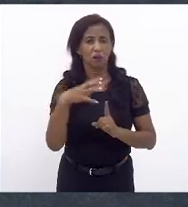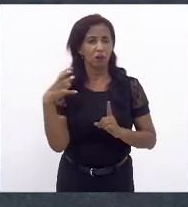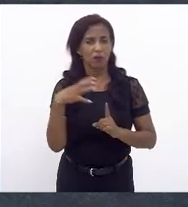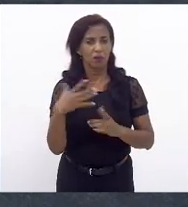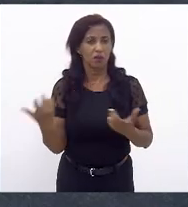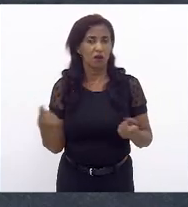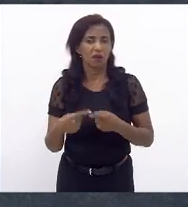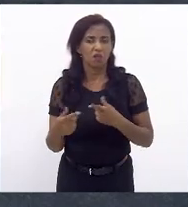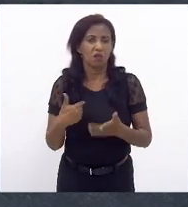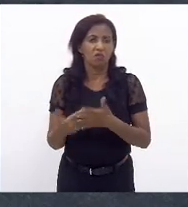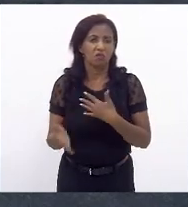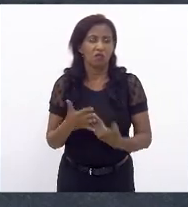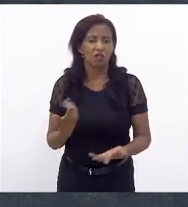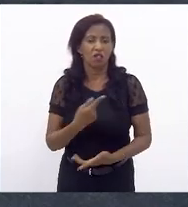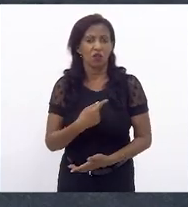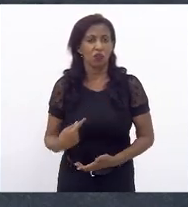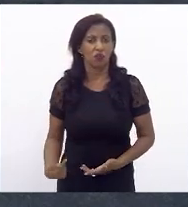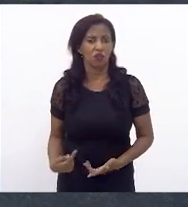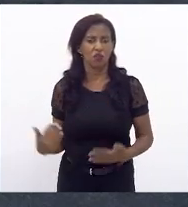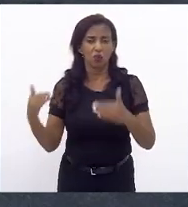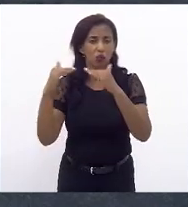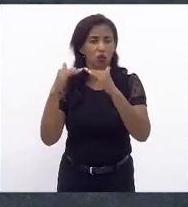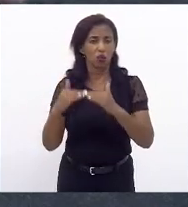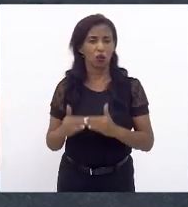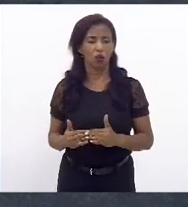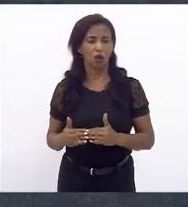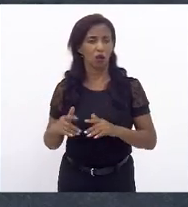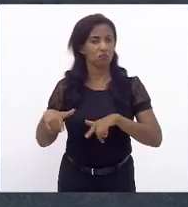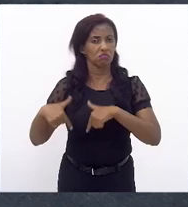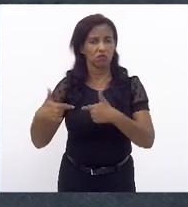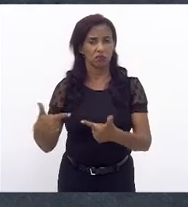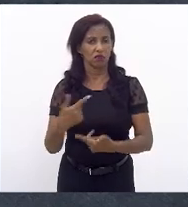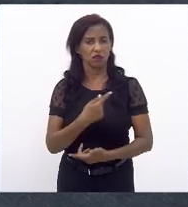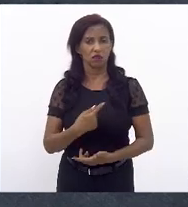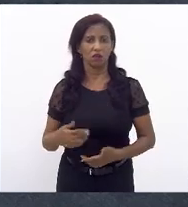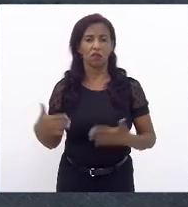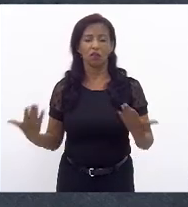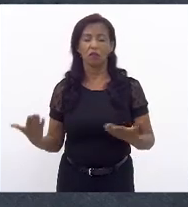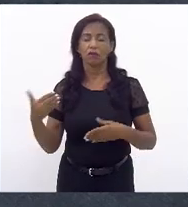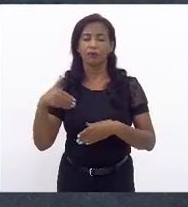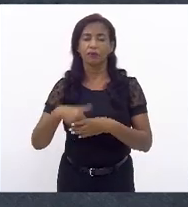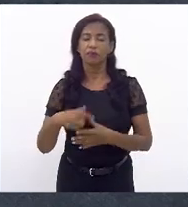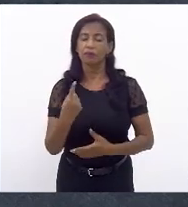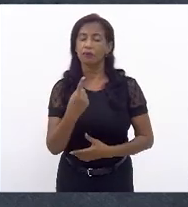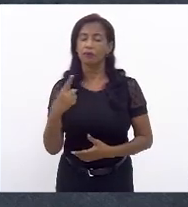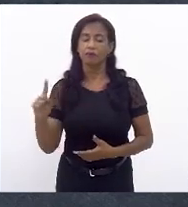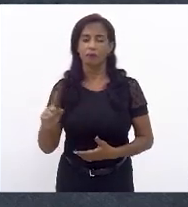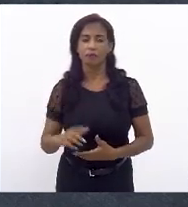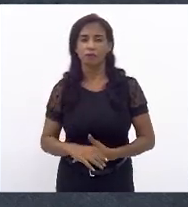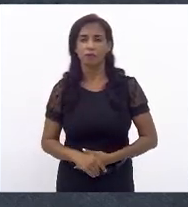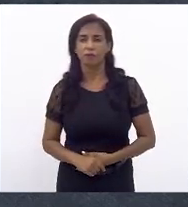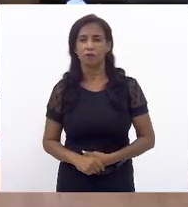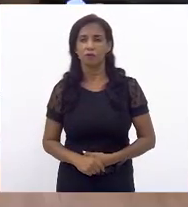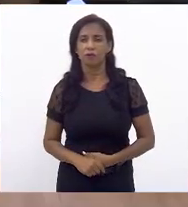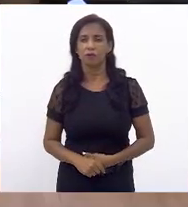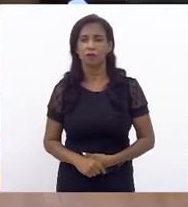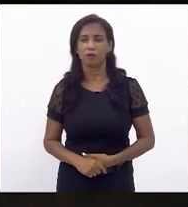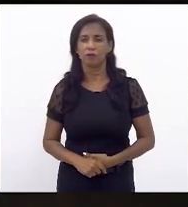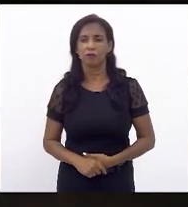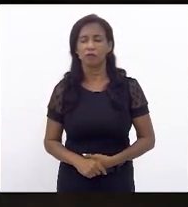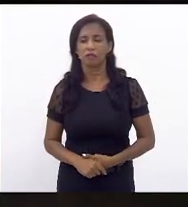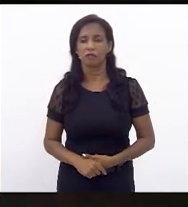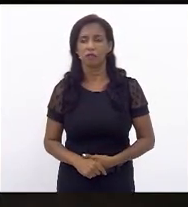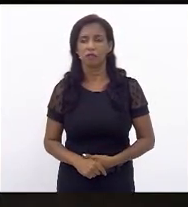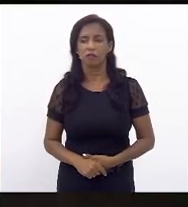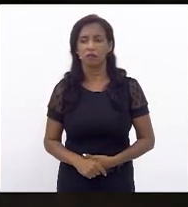até porque eu não tenho nada no governo e não concordo com os últimos atos do governo. Então, meu voto é não, presidente. Deputado Felipe Pobel vota